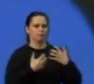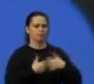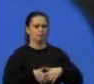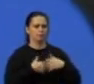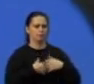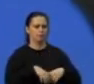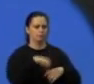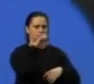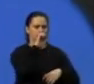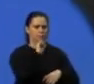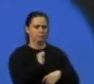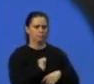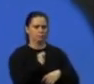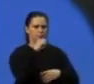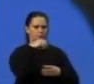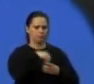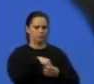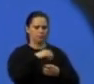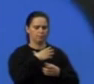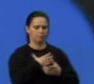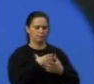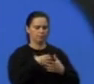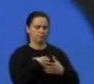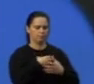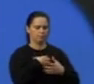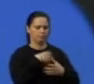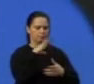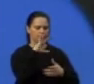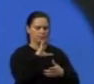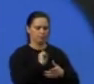ar dentro da cavidade pleural,